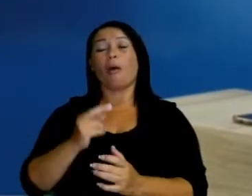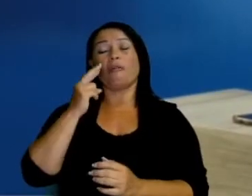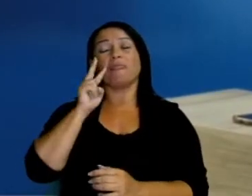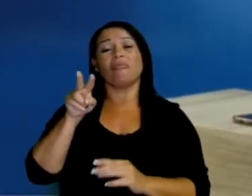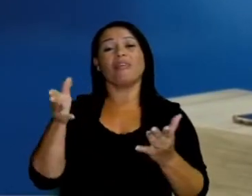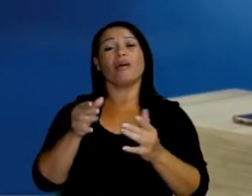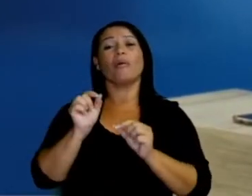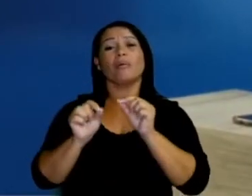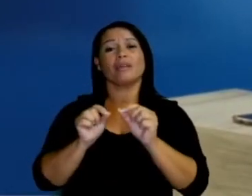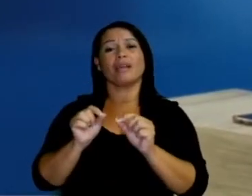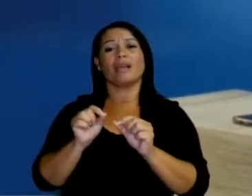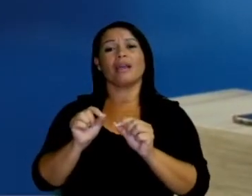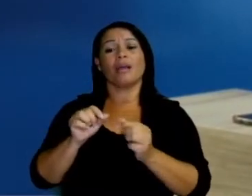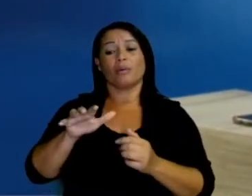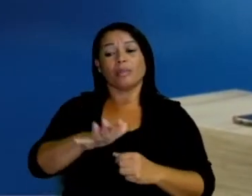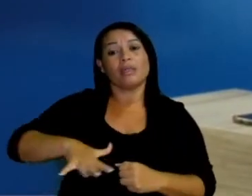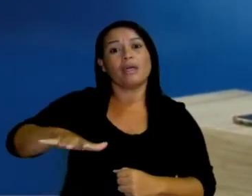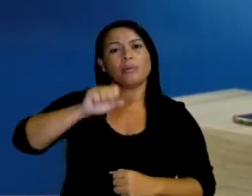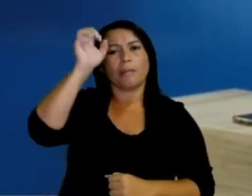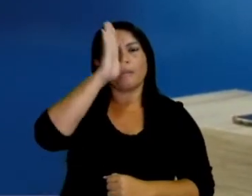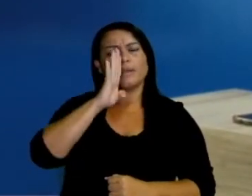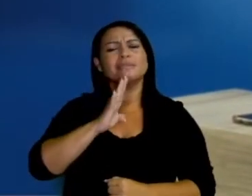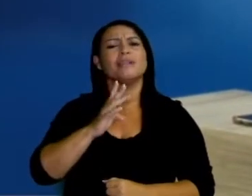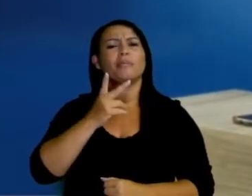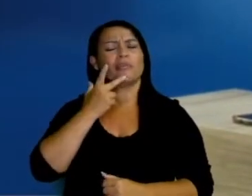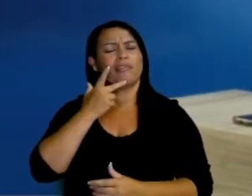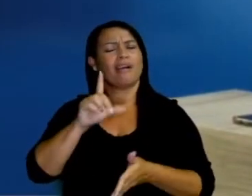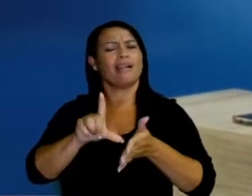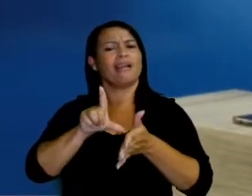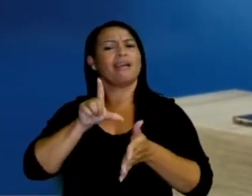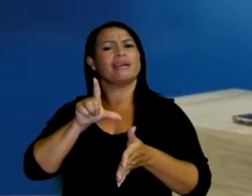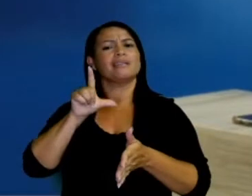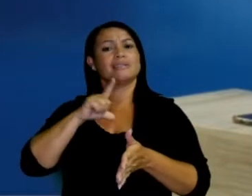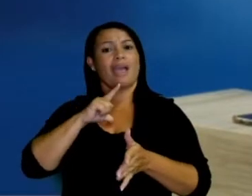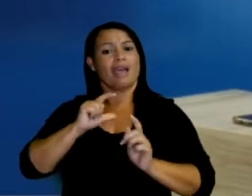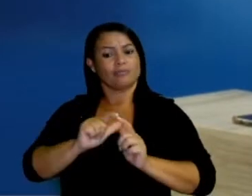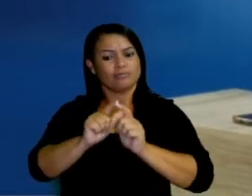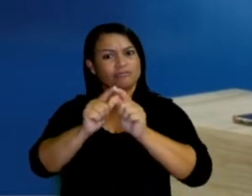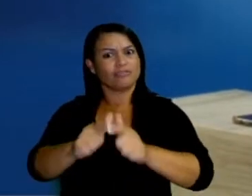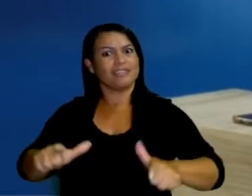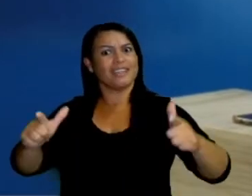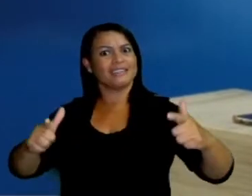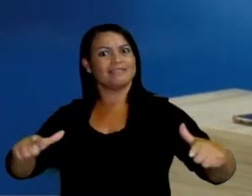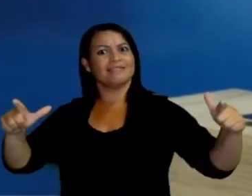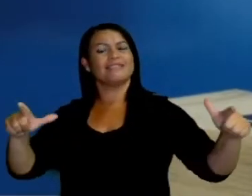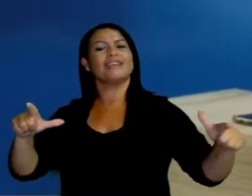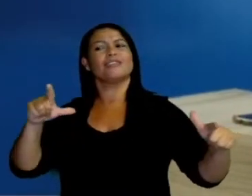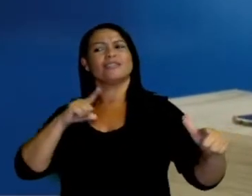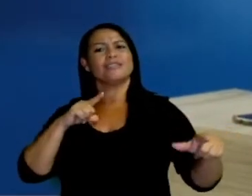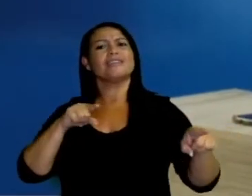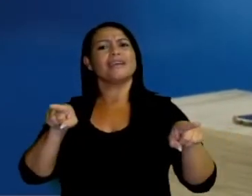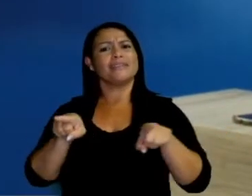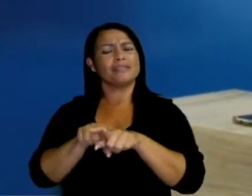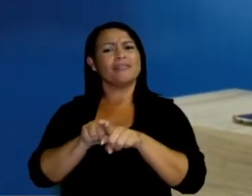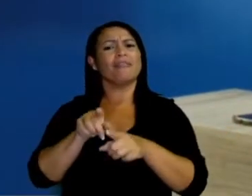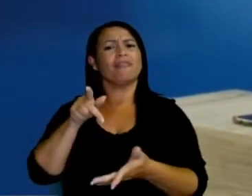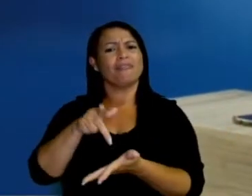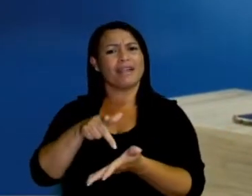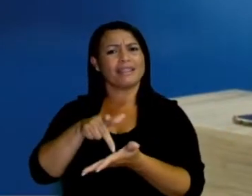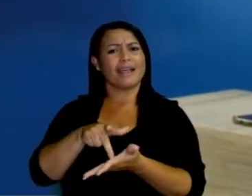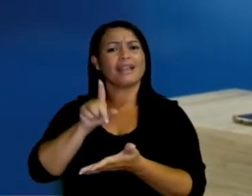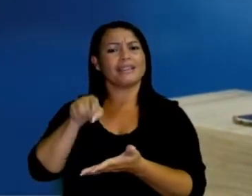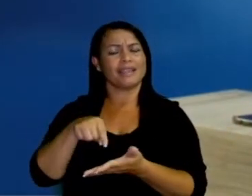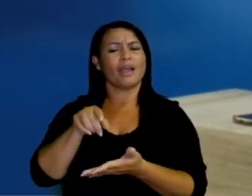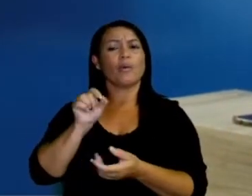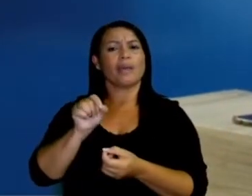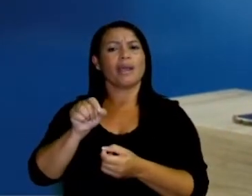o território brasileiro, né, como eu falei, ele vai ser um território gigantesco, né? Por isso mesmo o Brasil é considerado um país continental,